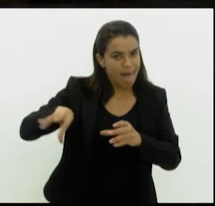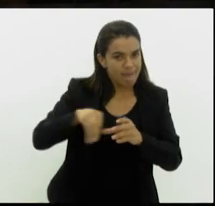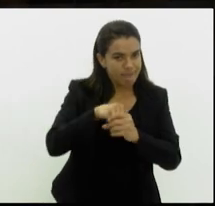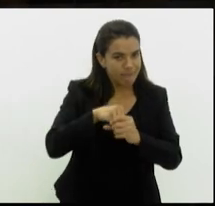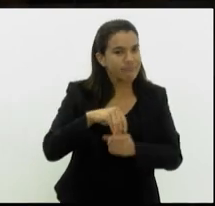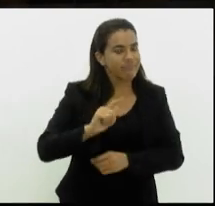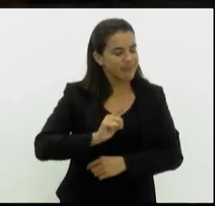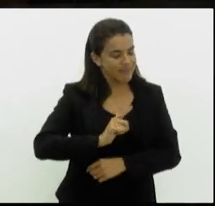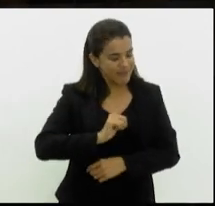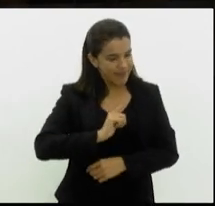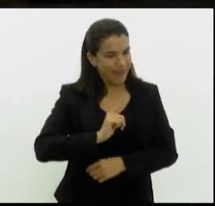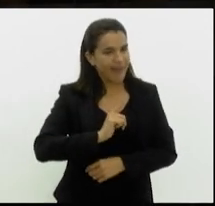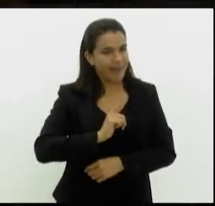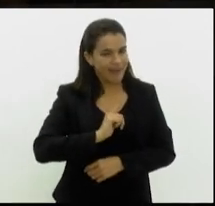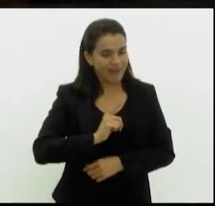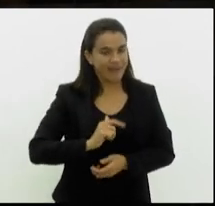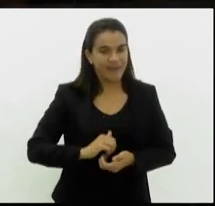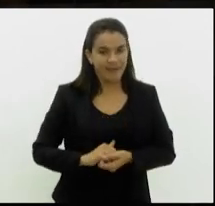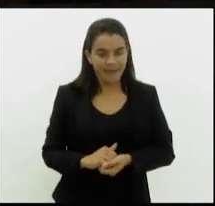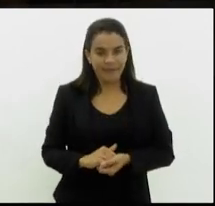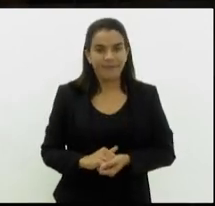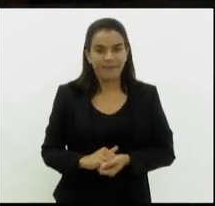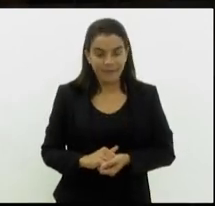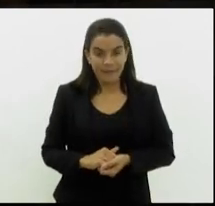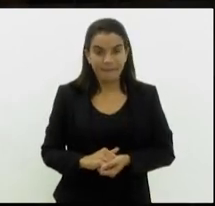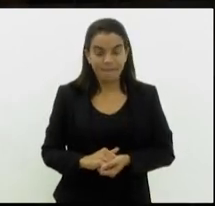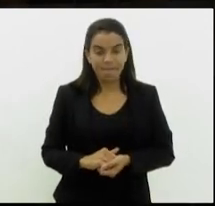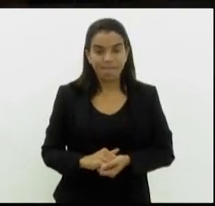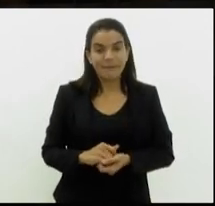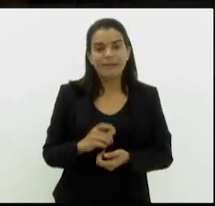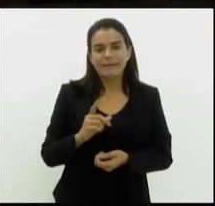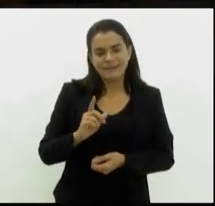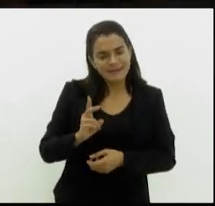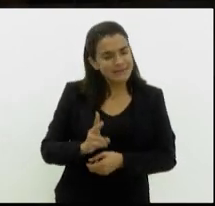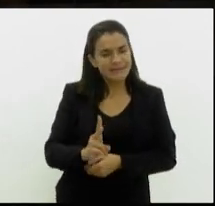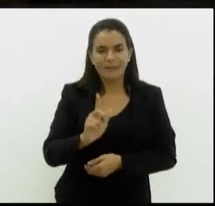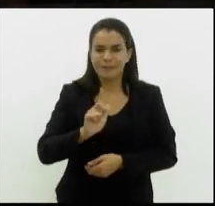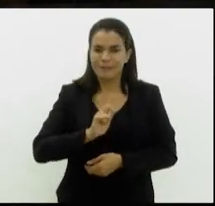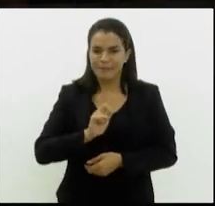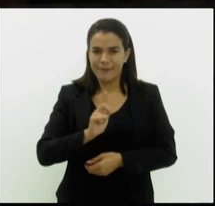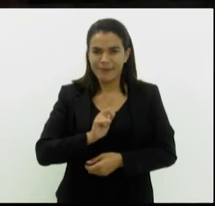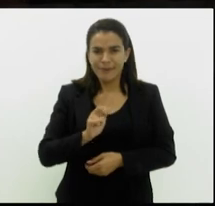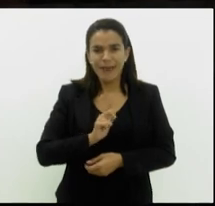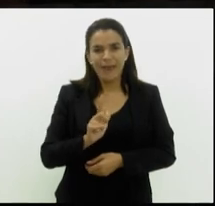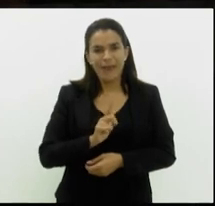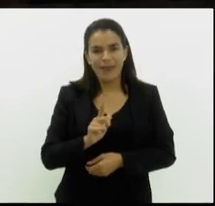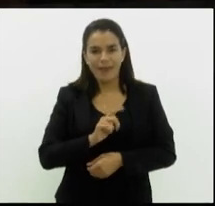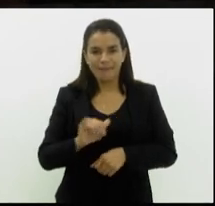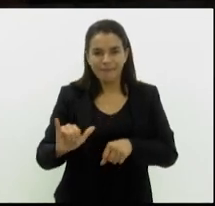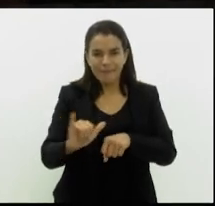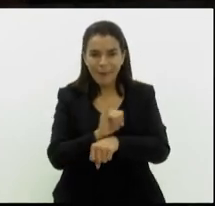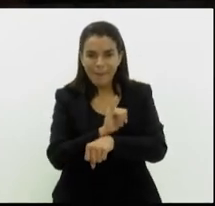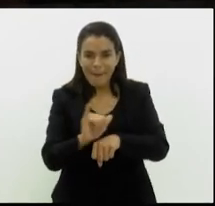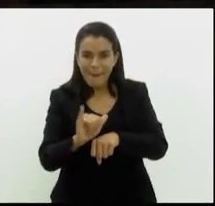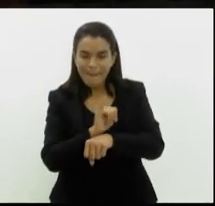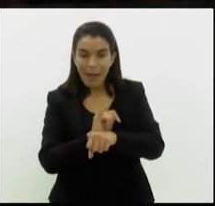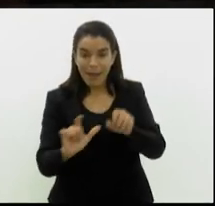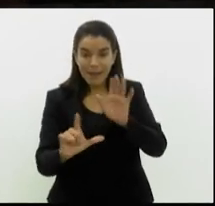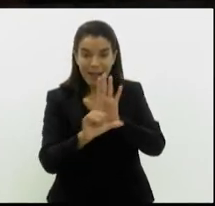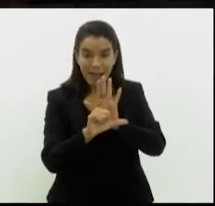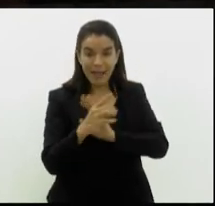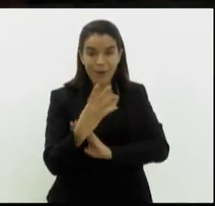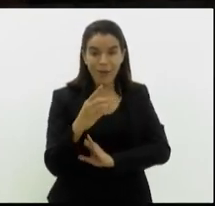constam. Então, sempre se tem subterfúgio dentro da Lei